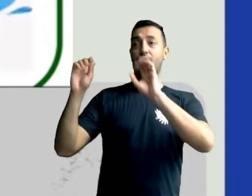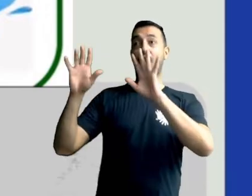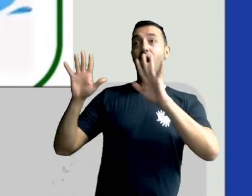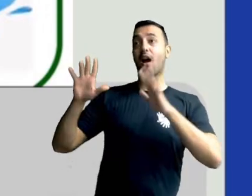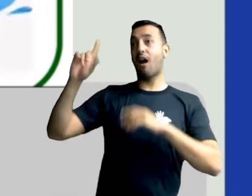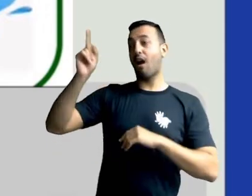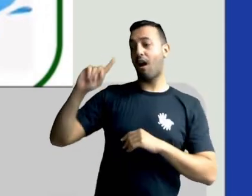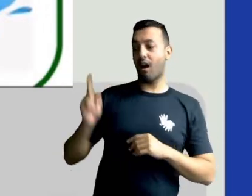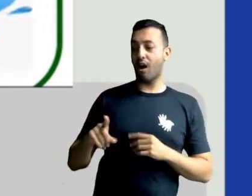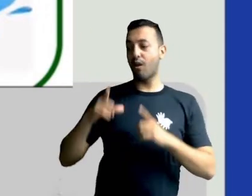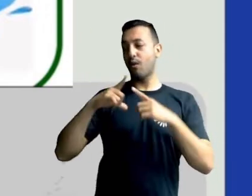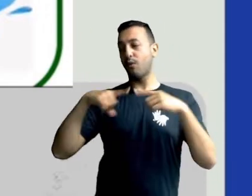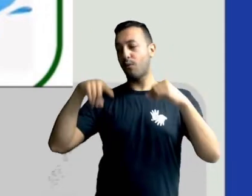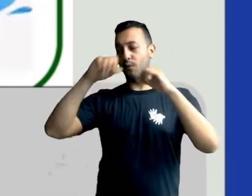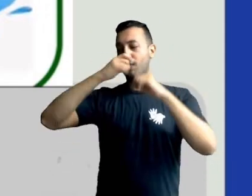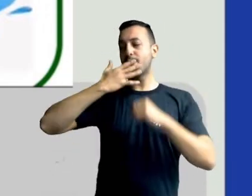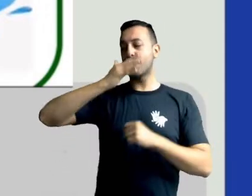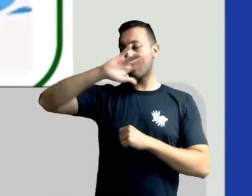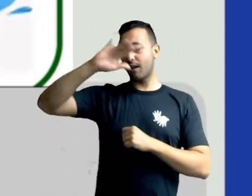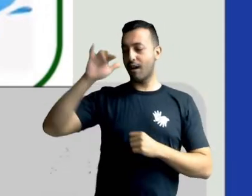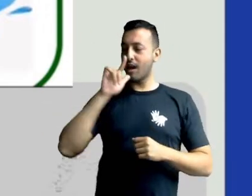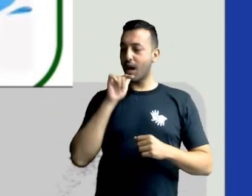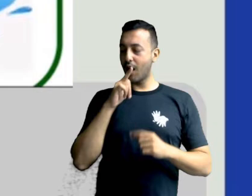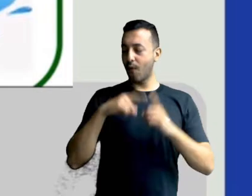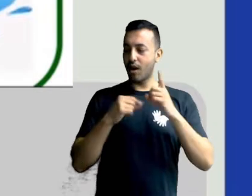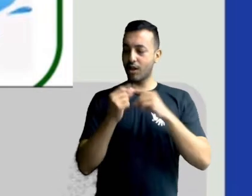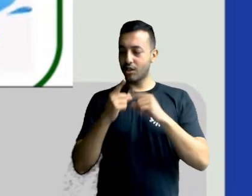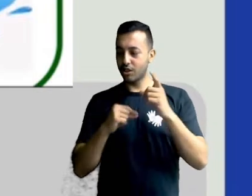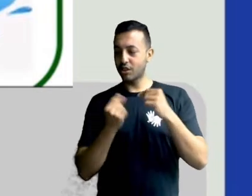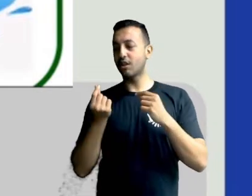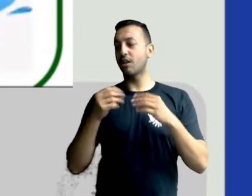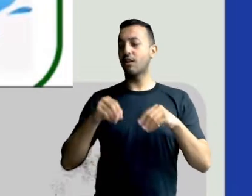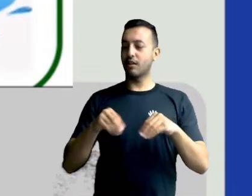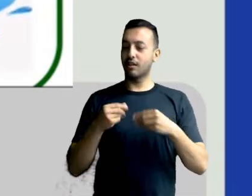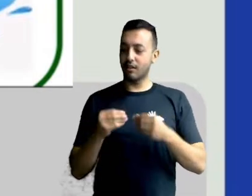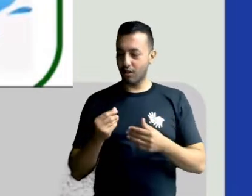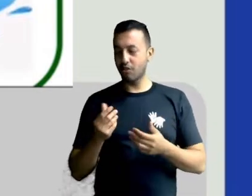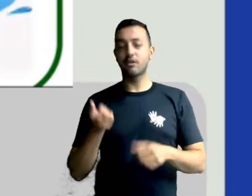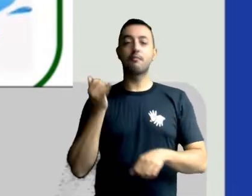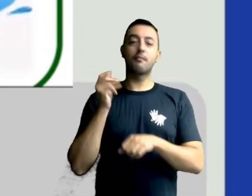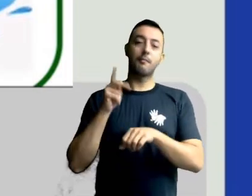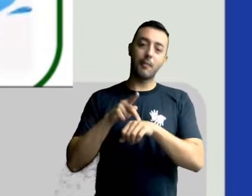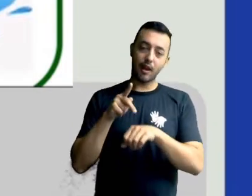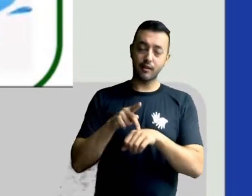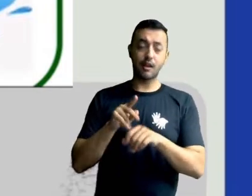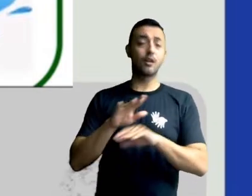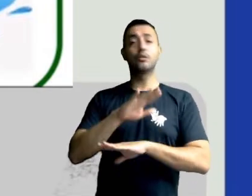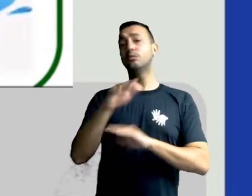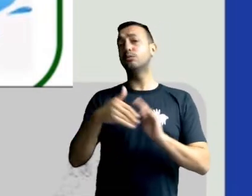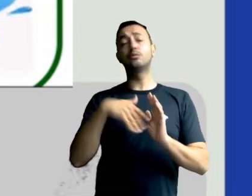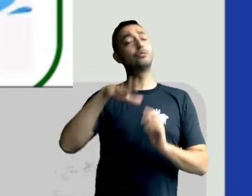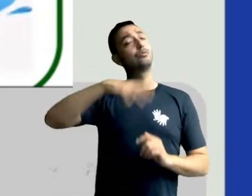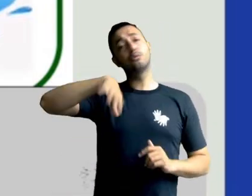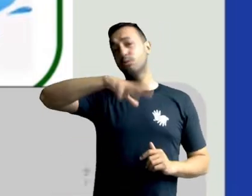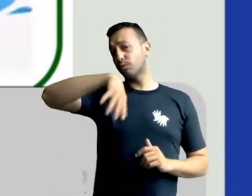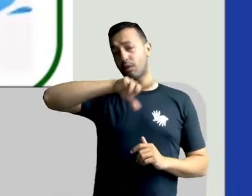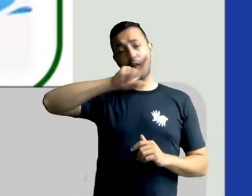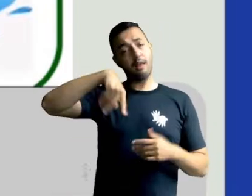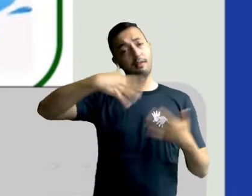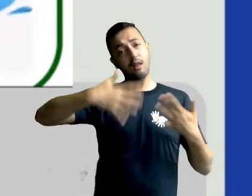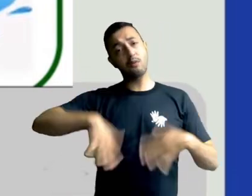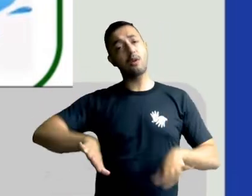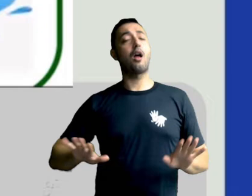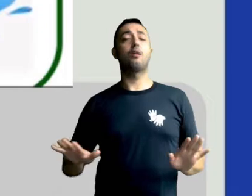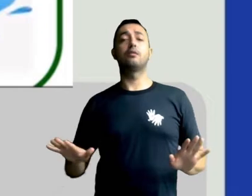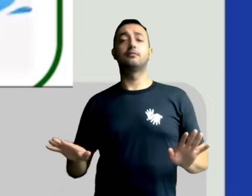raio, a lua, o arco-íris, a água, a estrela, a terra, as rochas, tudo isso aí faz parte